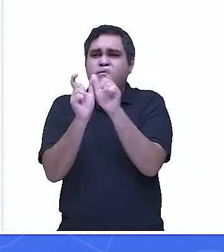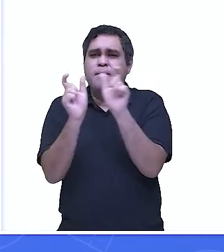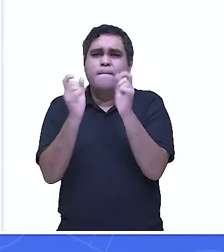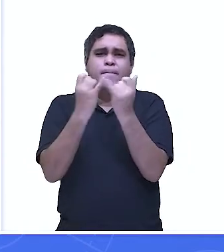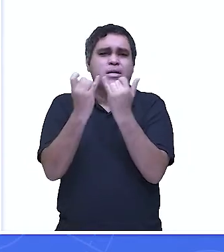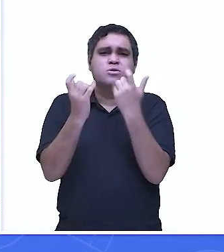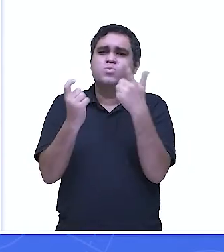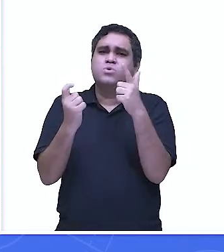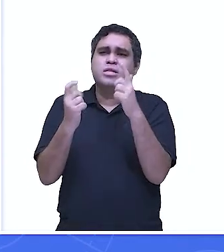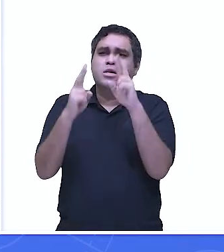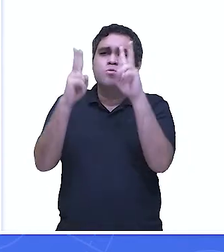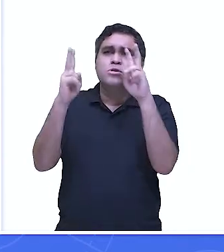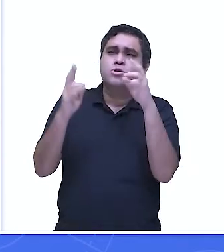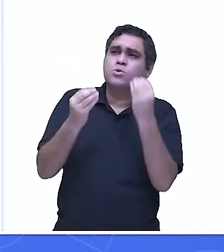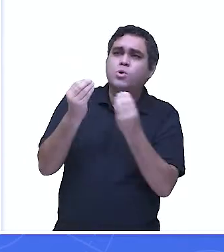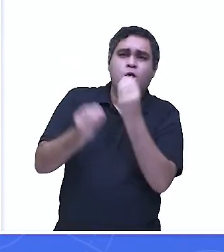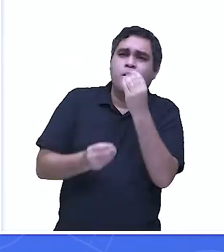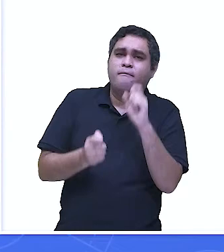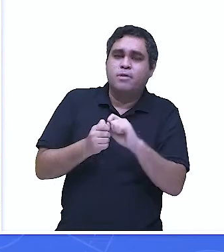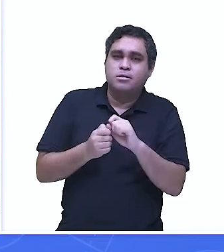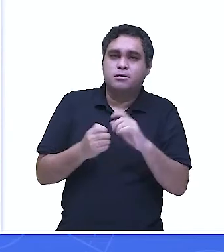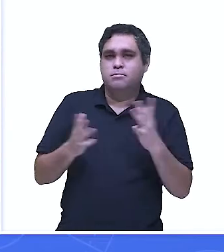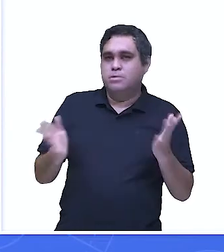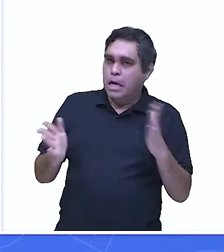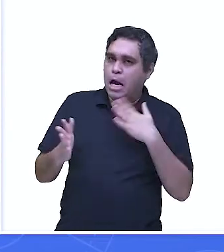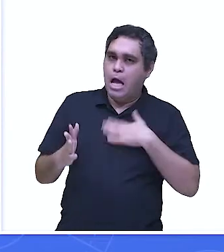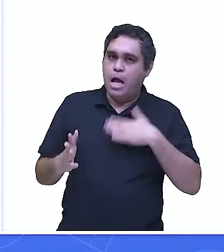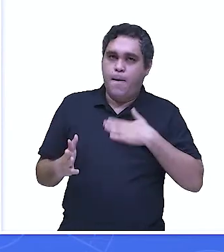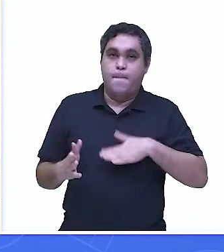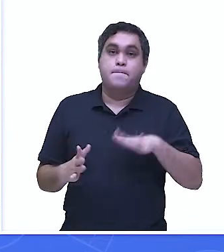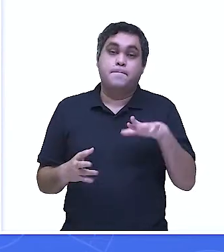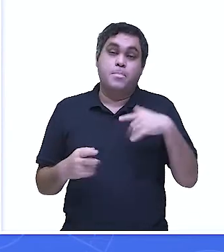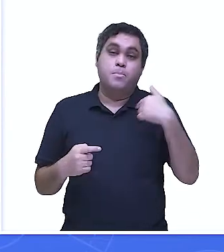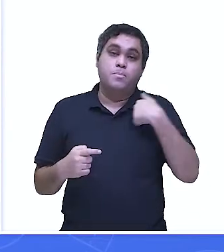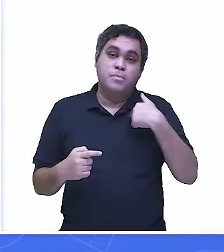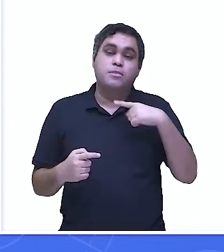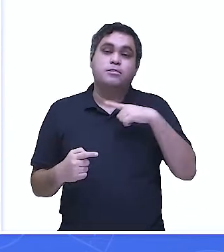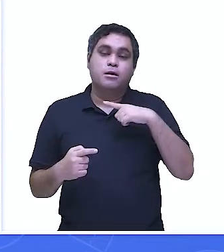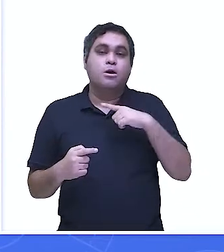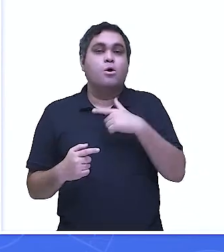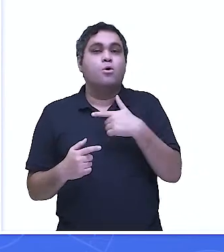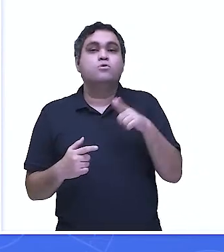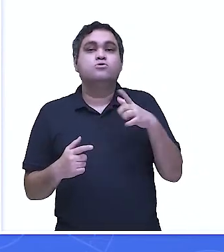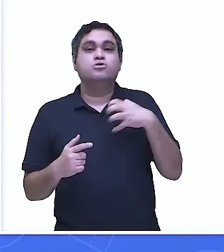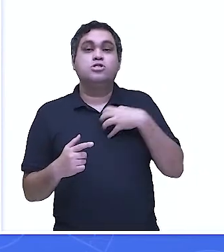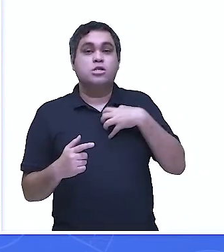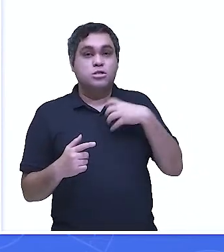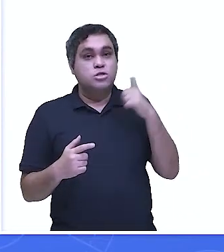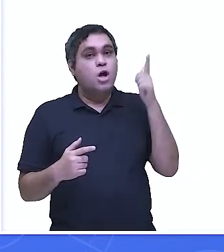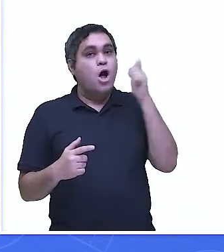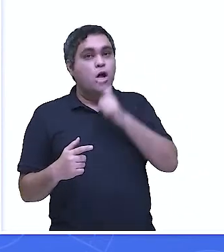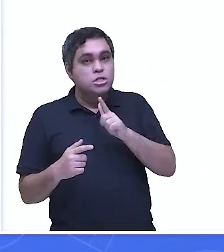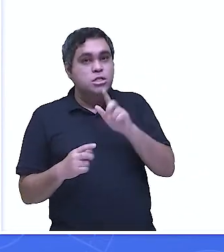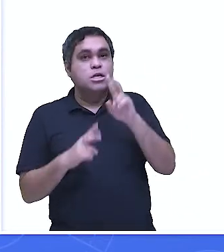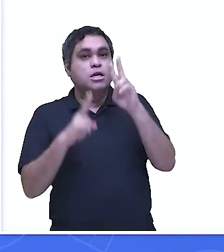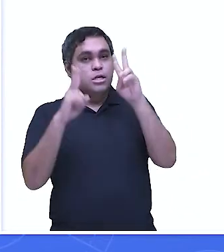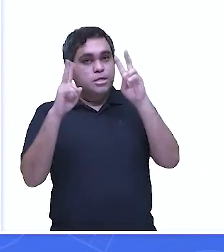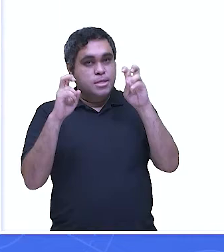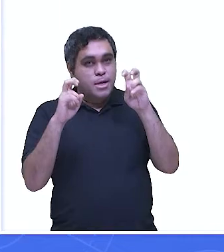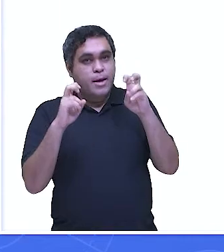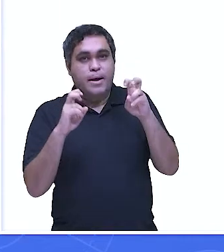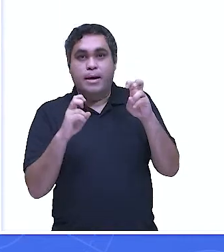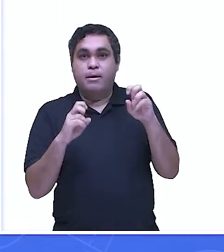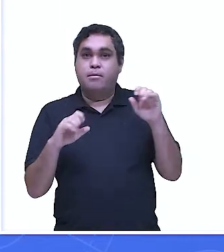aqui no meu título, e agora o que eu faço? Calma, não se desespera, porque tem outras maneiras também de você chegar ao assunto do texto